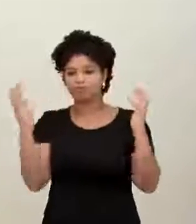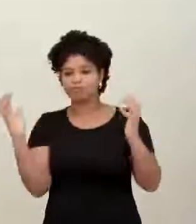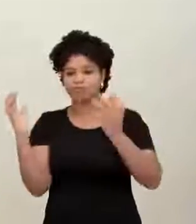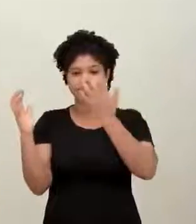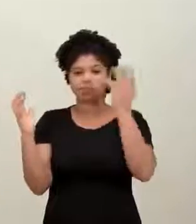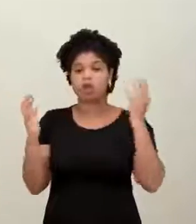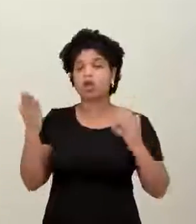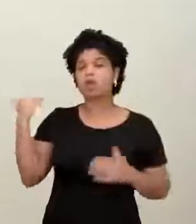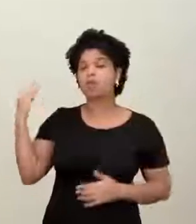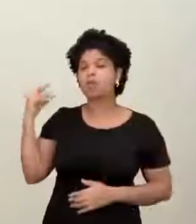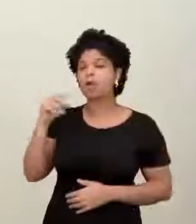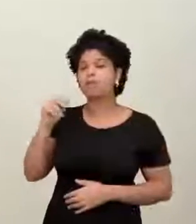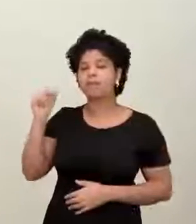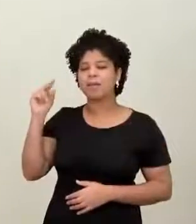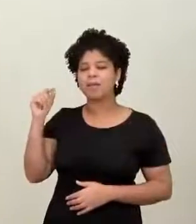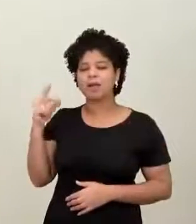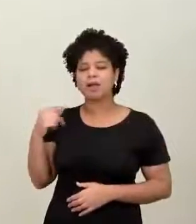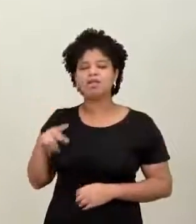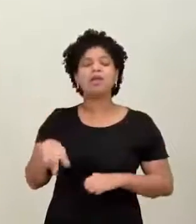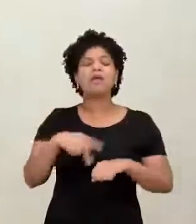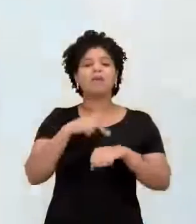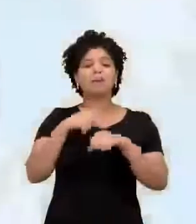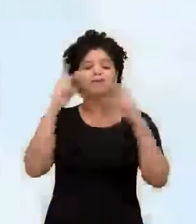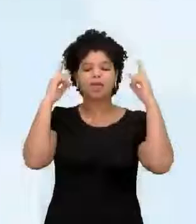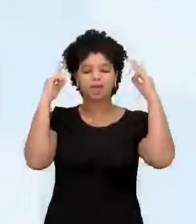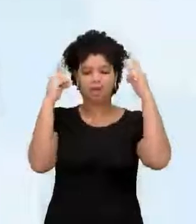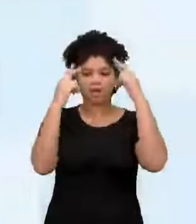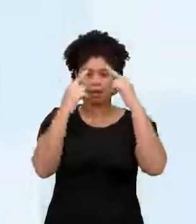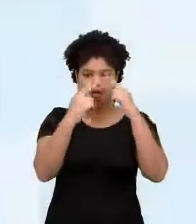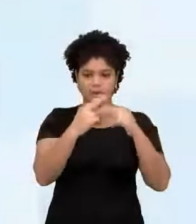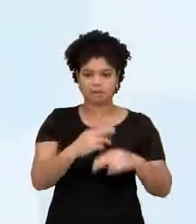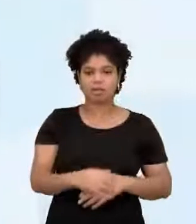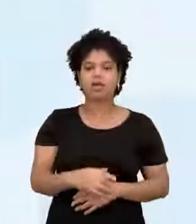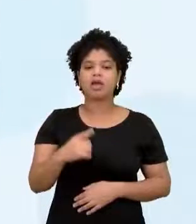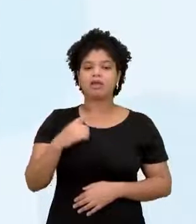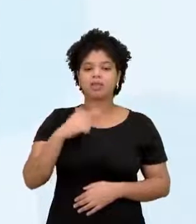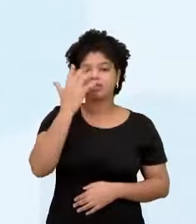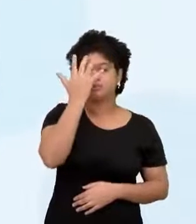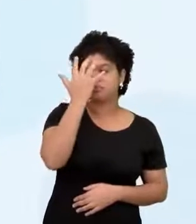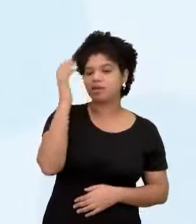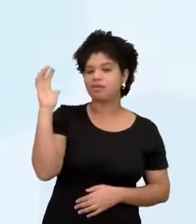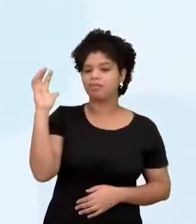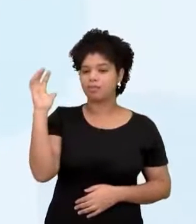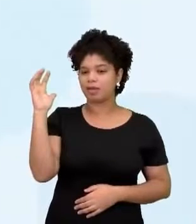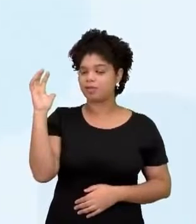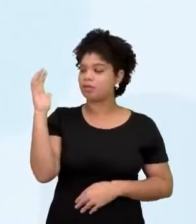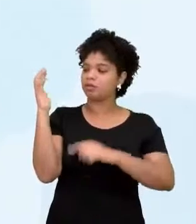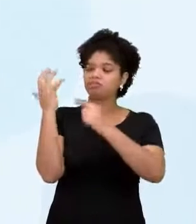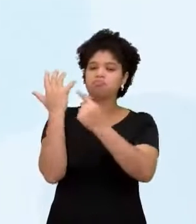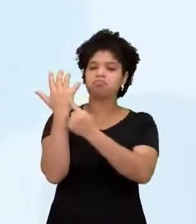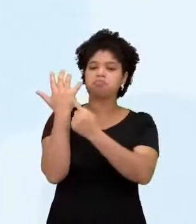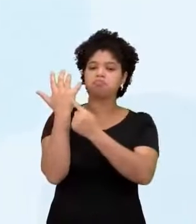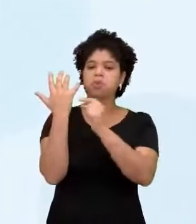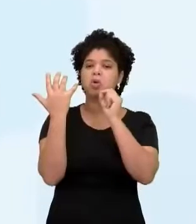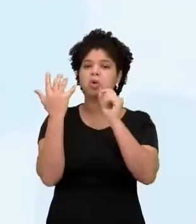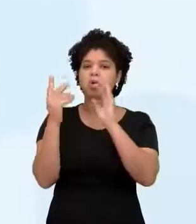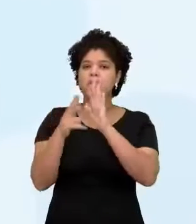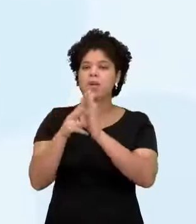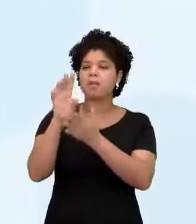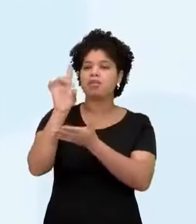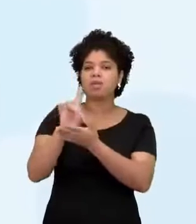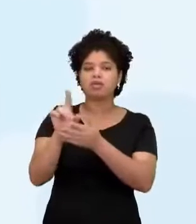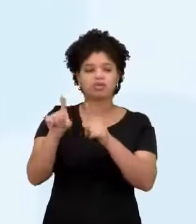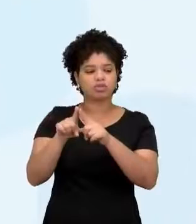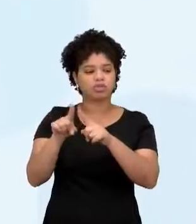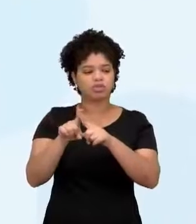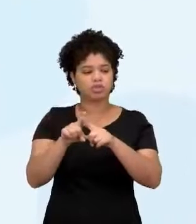lá na antiguidade, lá na Grécia. E aí, o que nós temos? As máscaras utilizadas para representar deuses e heróis. Nos dias